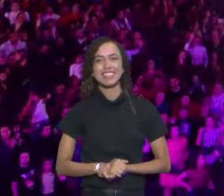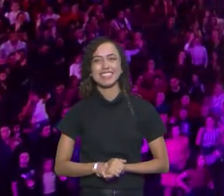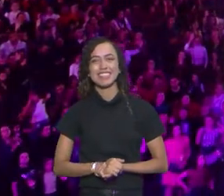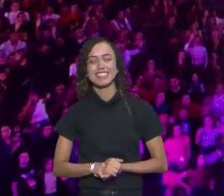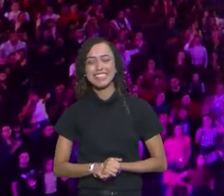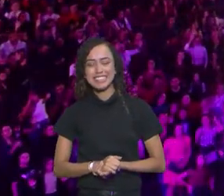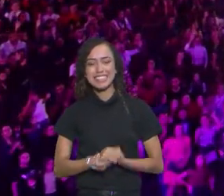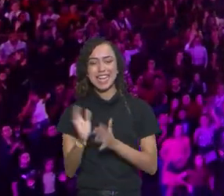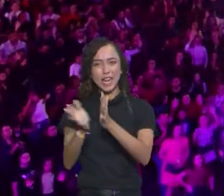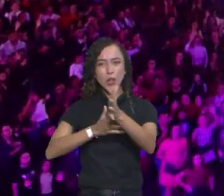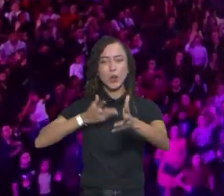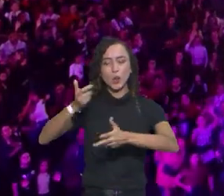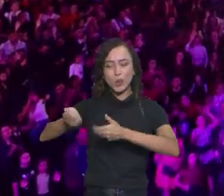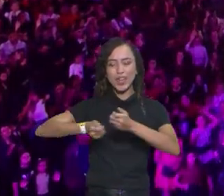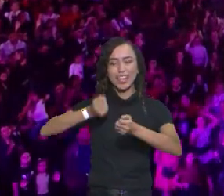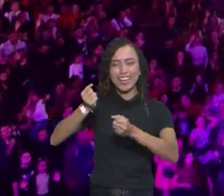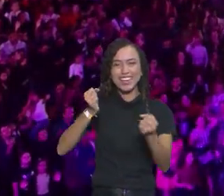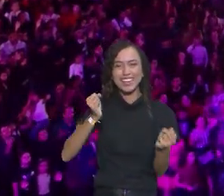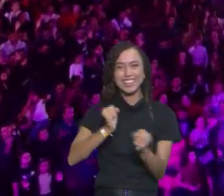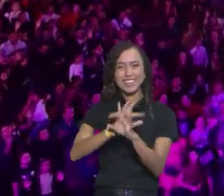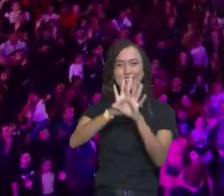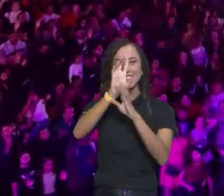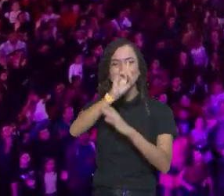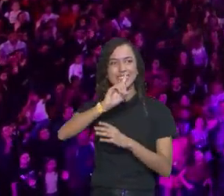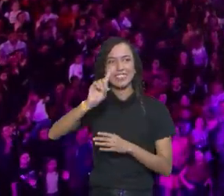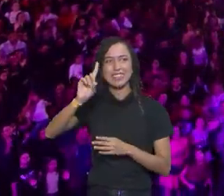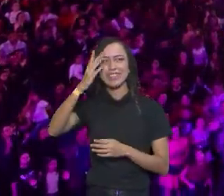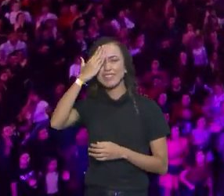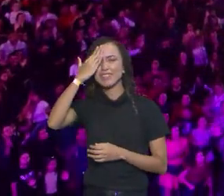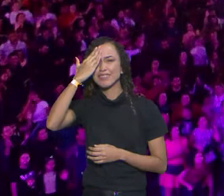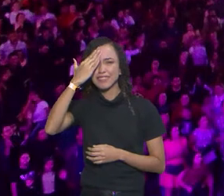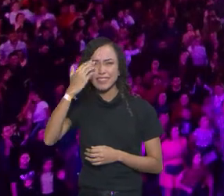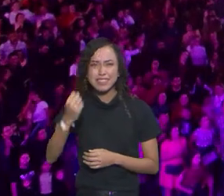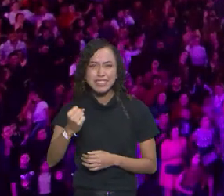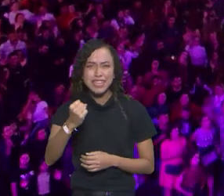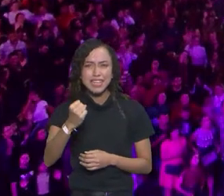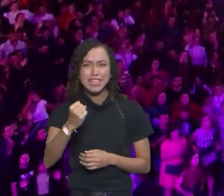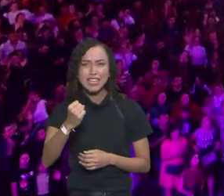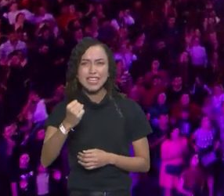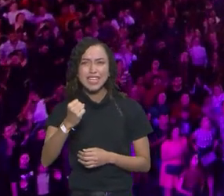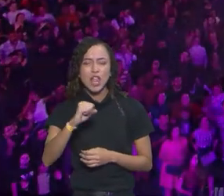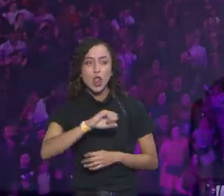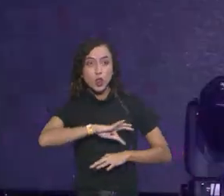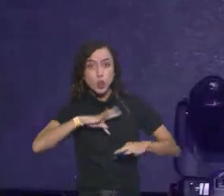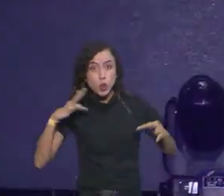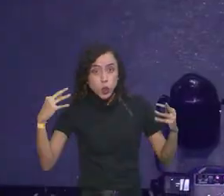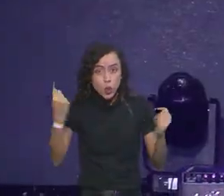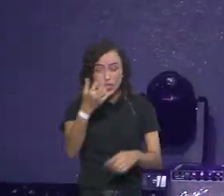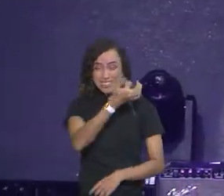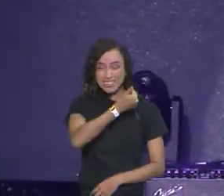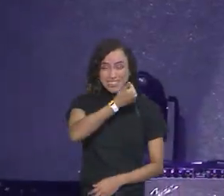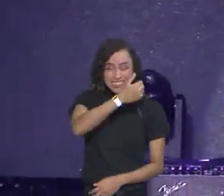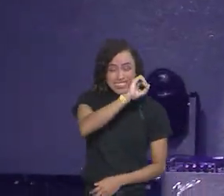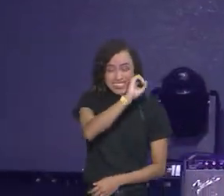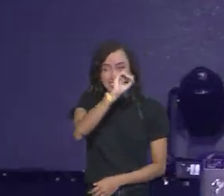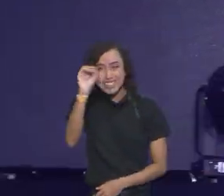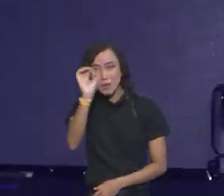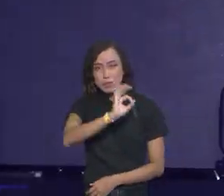glória a Deus eu sei queridos que nem todos que estão aqui